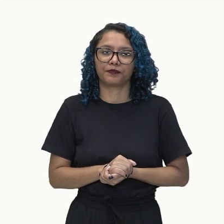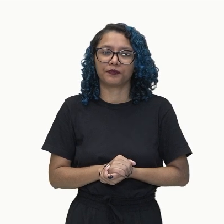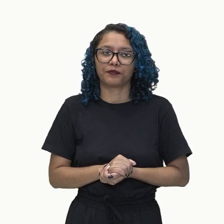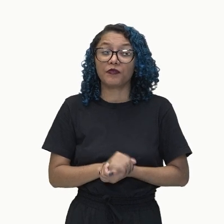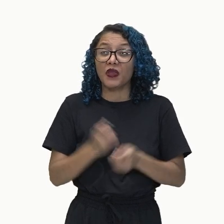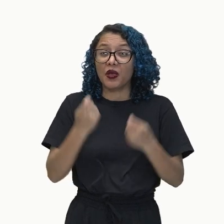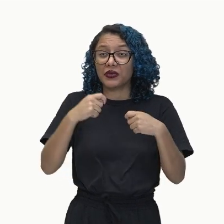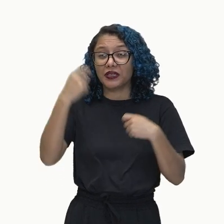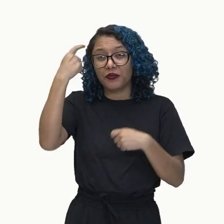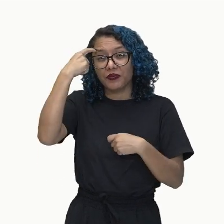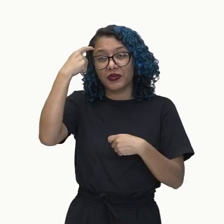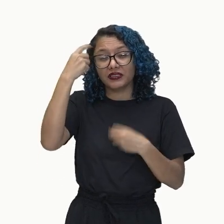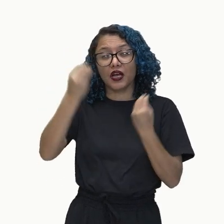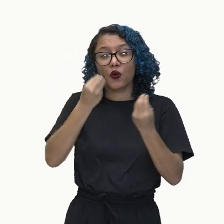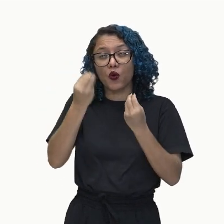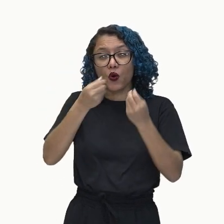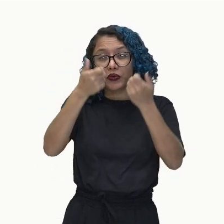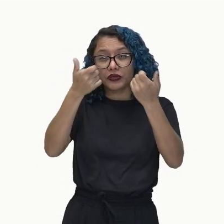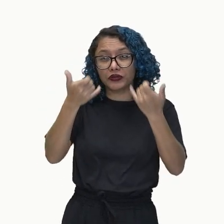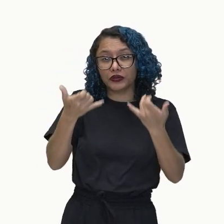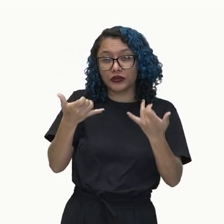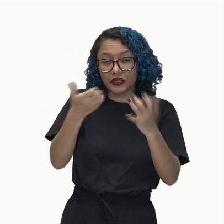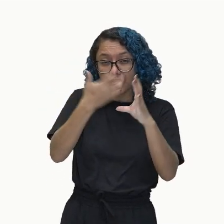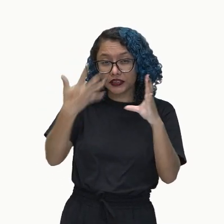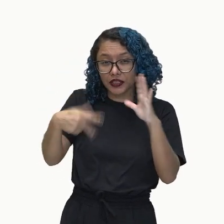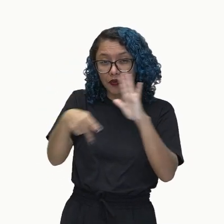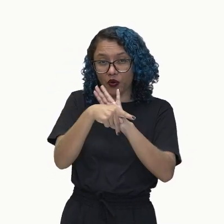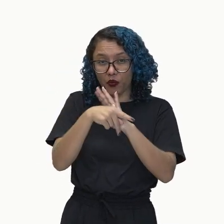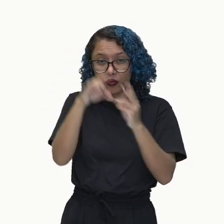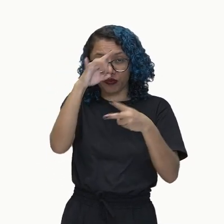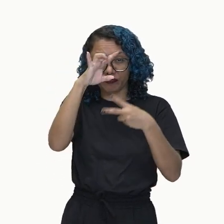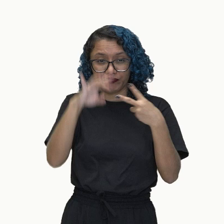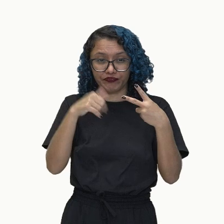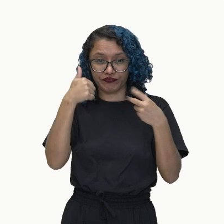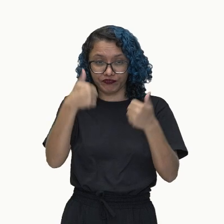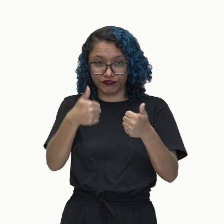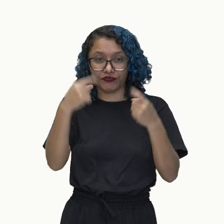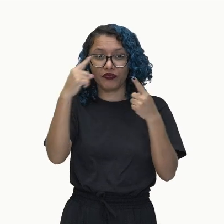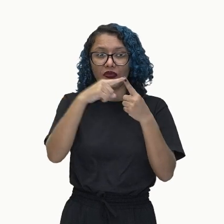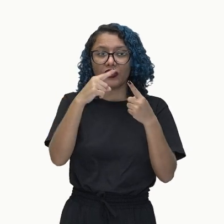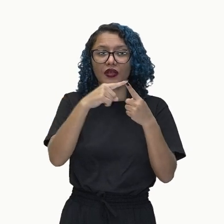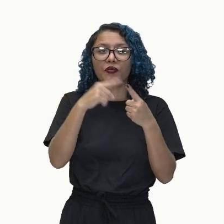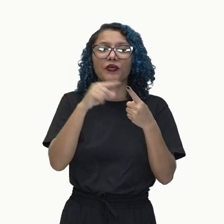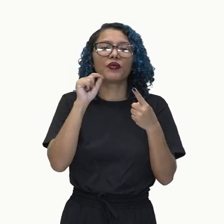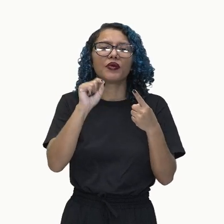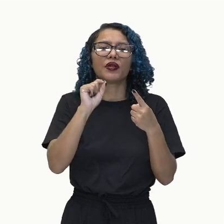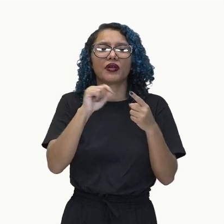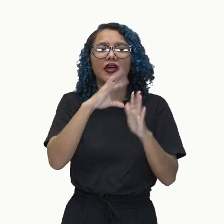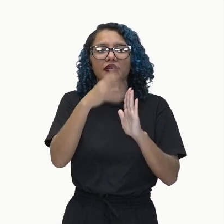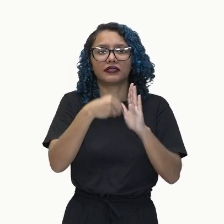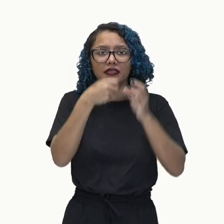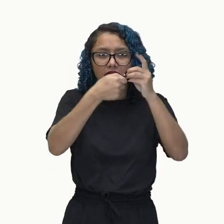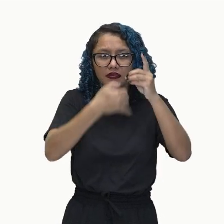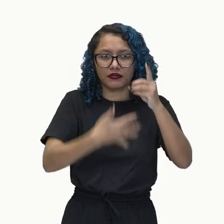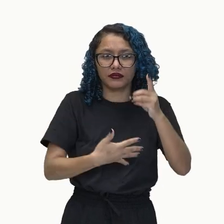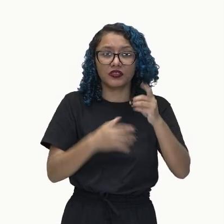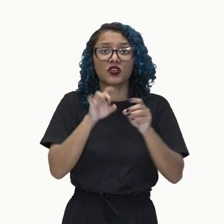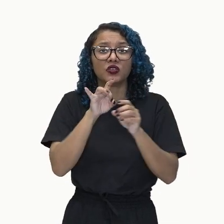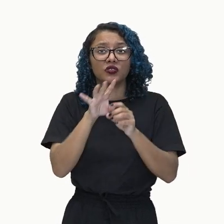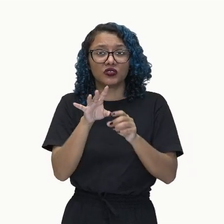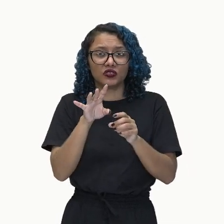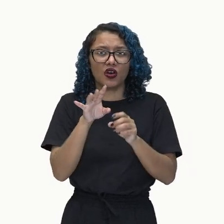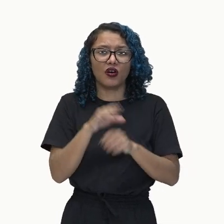resenhas. A resenha descritiva, nesse tipo, o autor da resenha apenas descreve e correlaciona informações acerca do tema ou